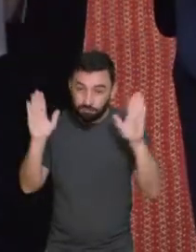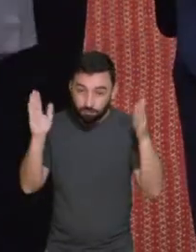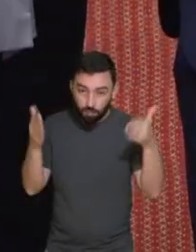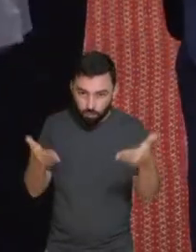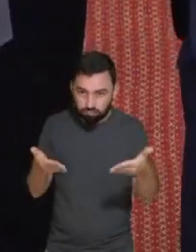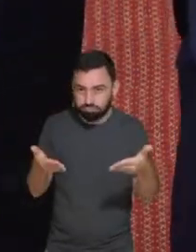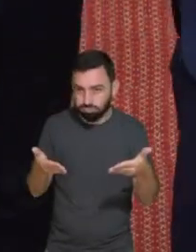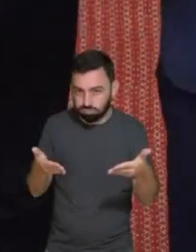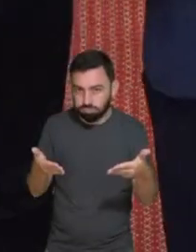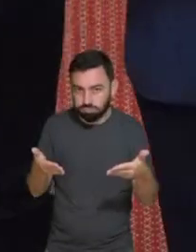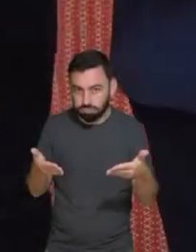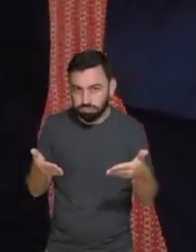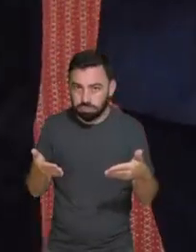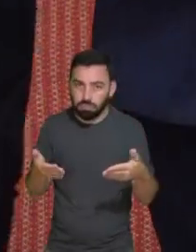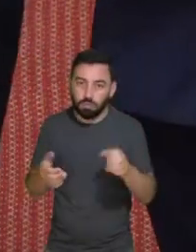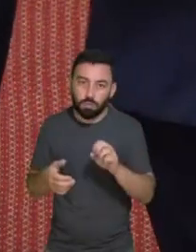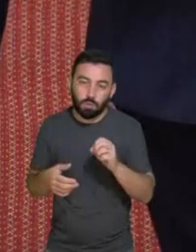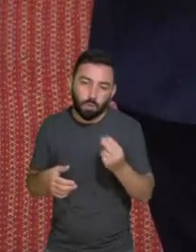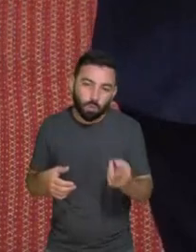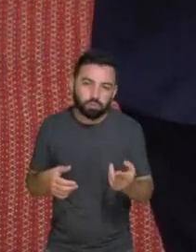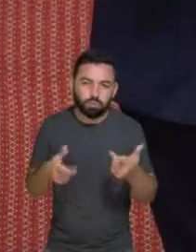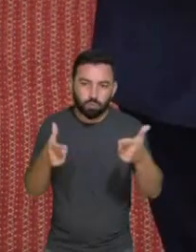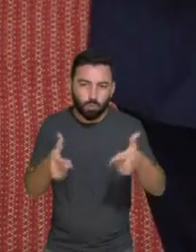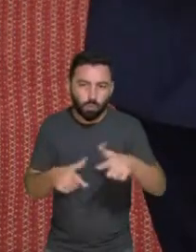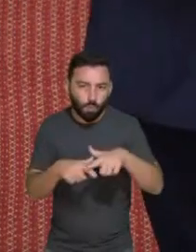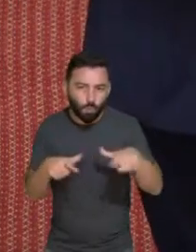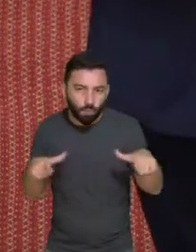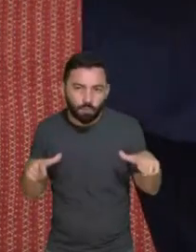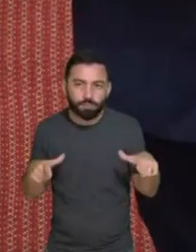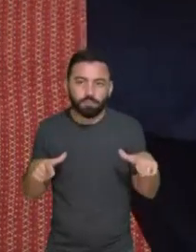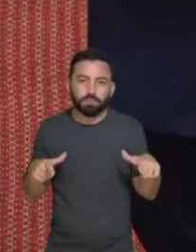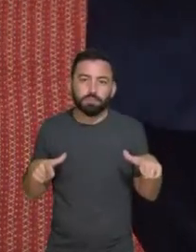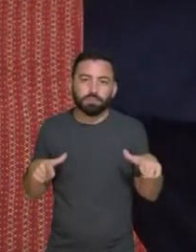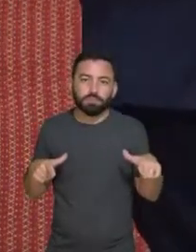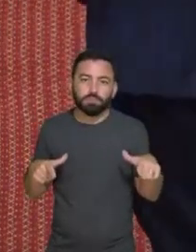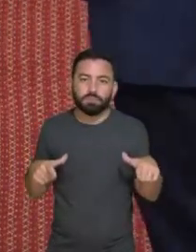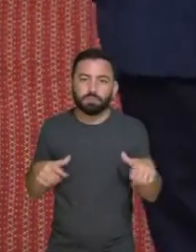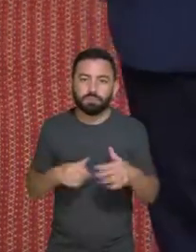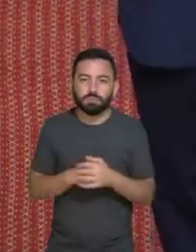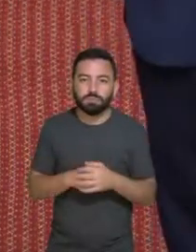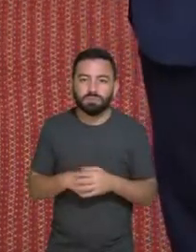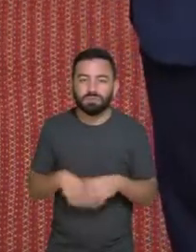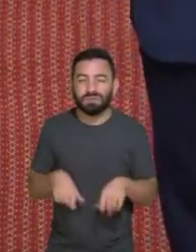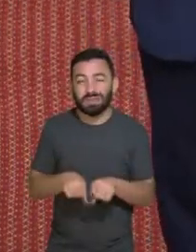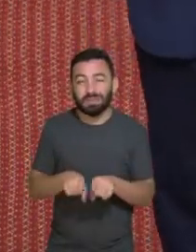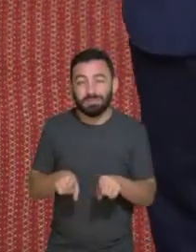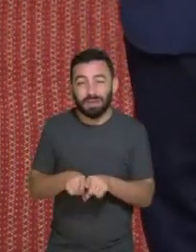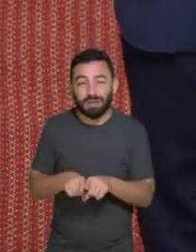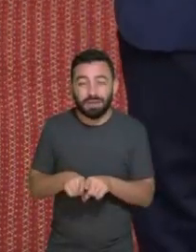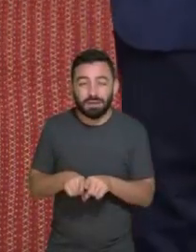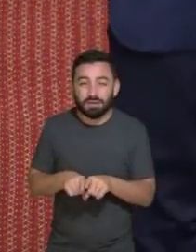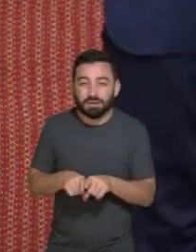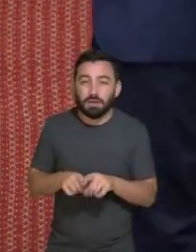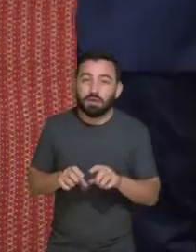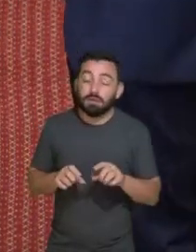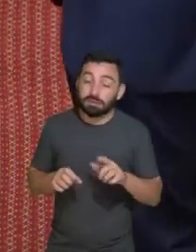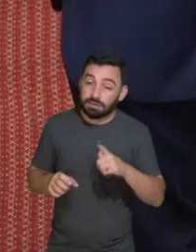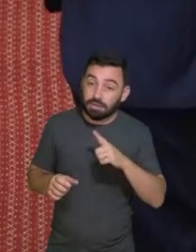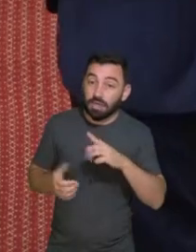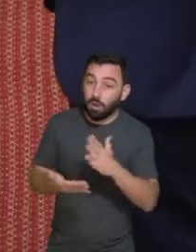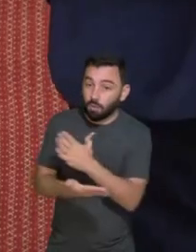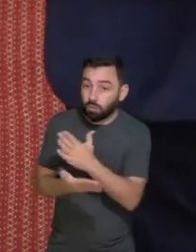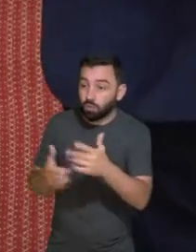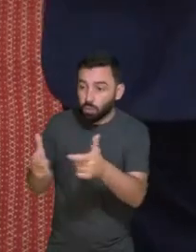parques ou unidades de conservação. Também, logradouros públicos podem ser chamados de